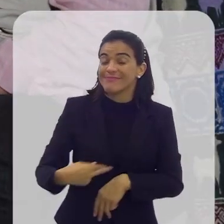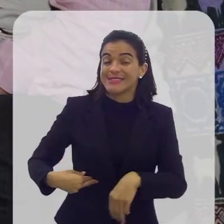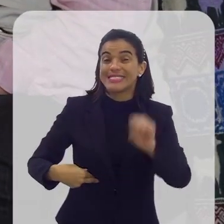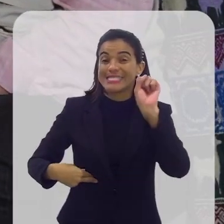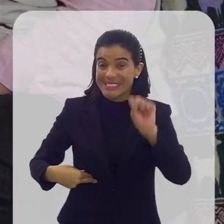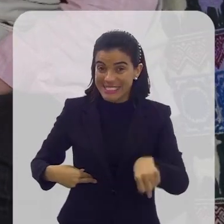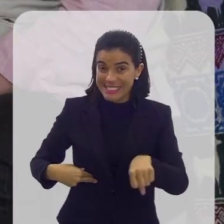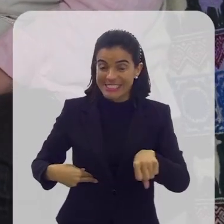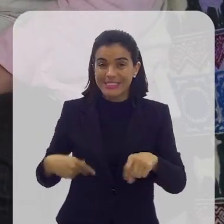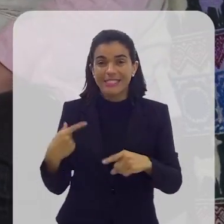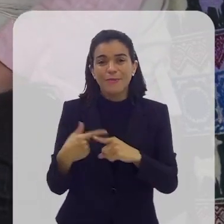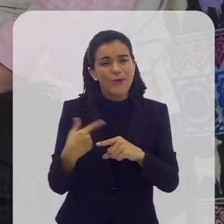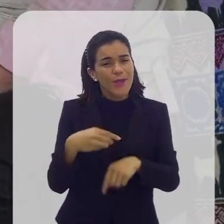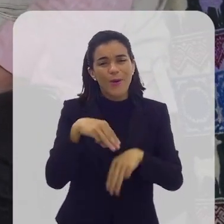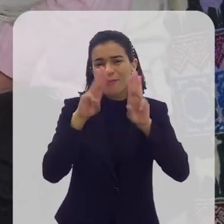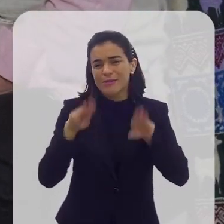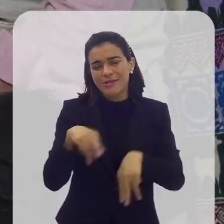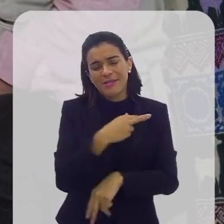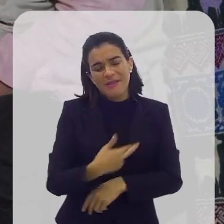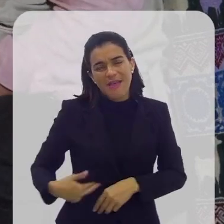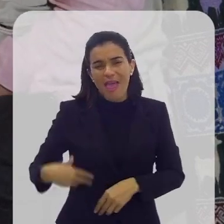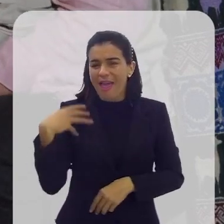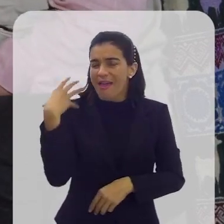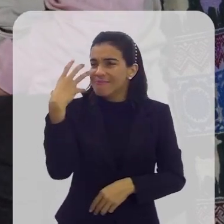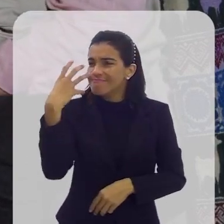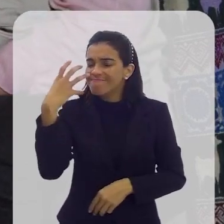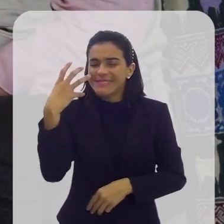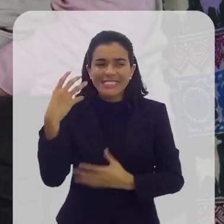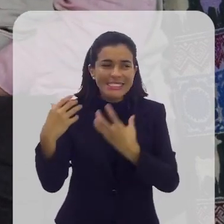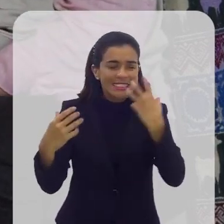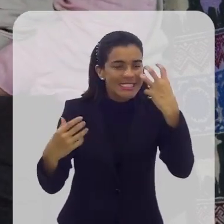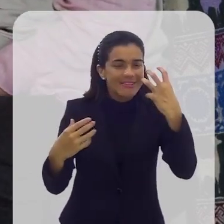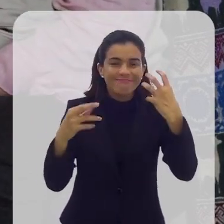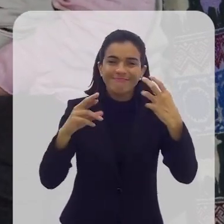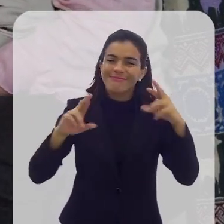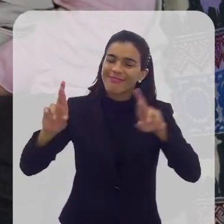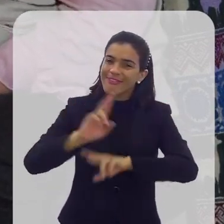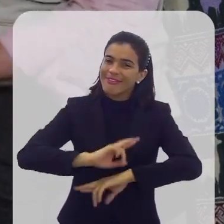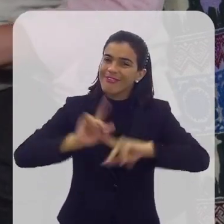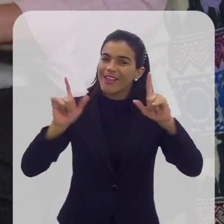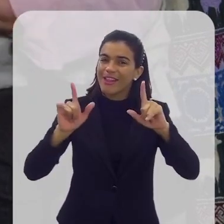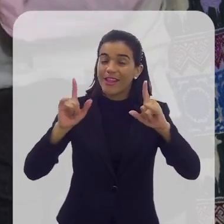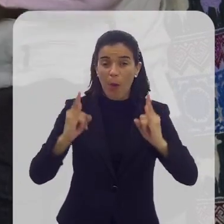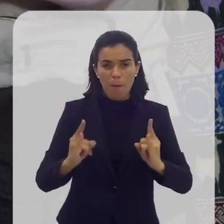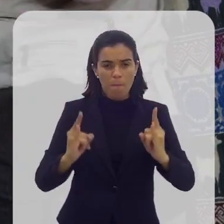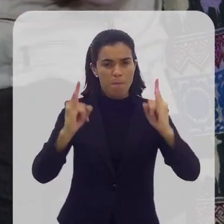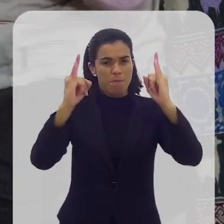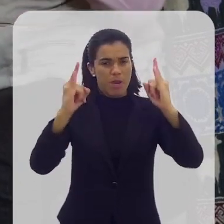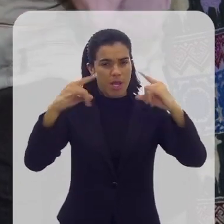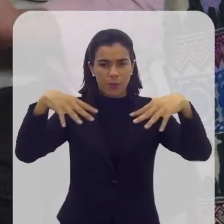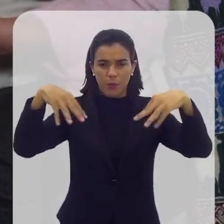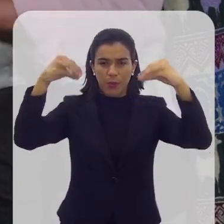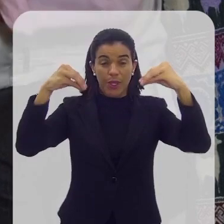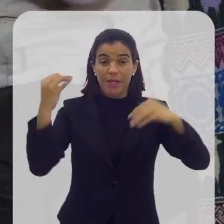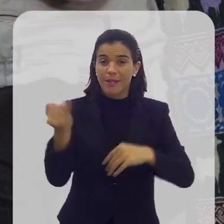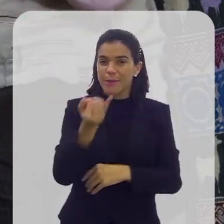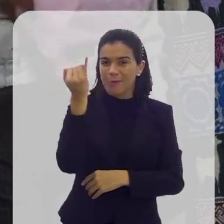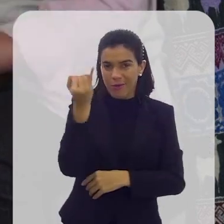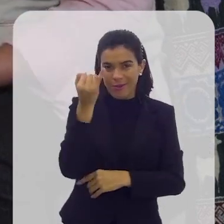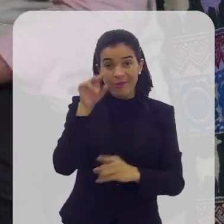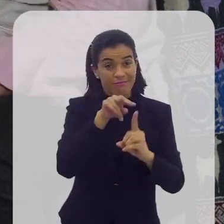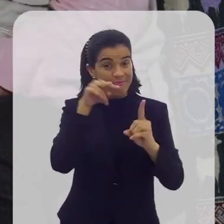marcantes, né? Nós estamos num salão, para se ter uma ideia, aqui foi a posse do Juscelino Kubitschek. Foi nesse, né, salão aqui? Nesse salão. E esse salão